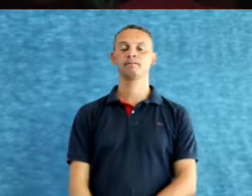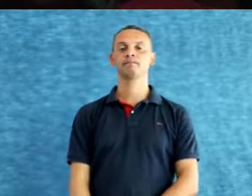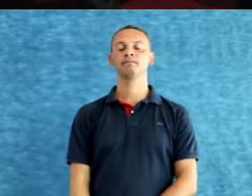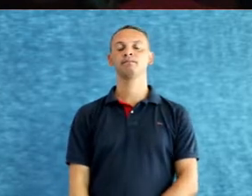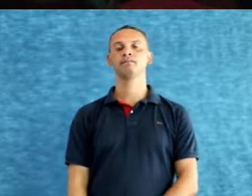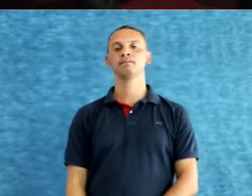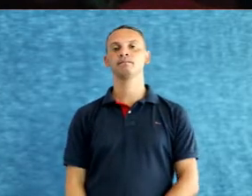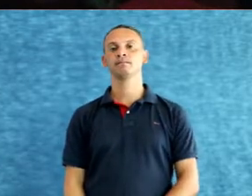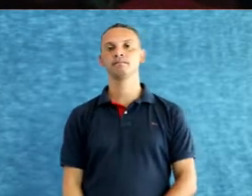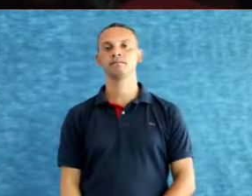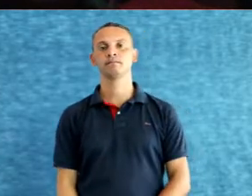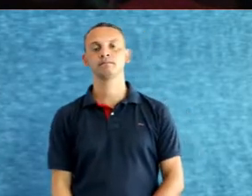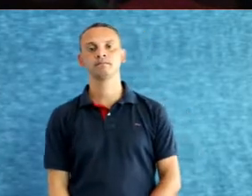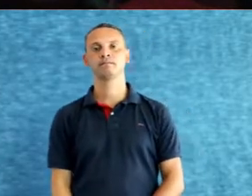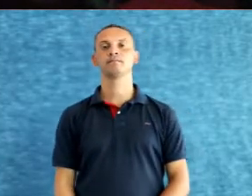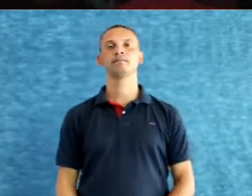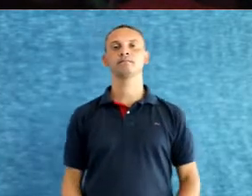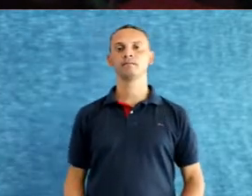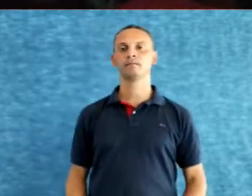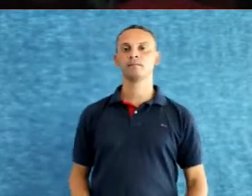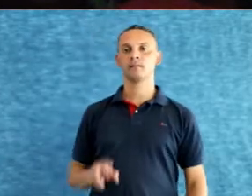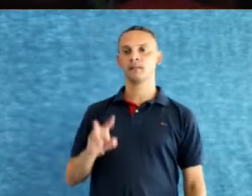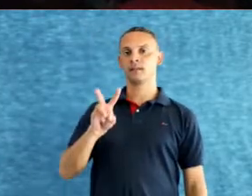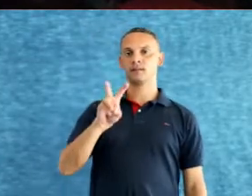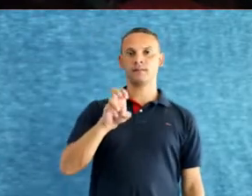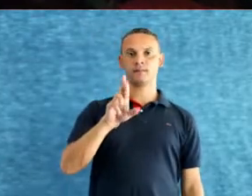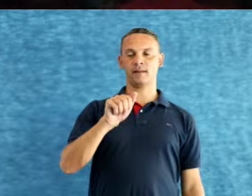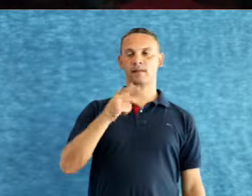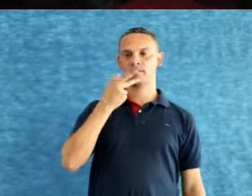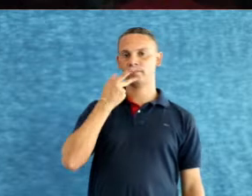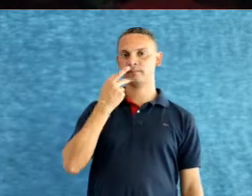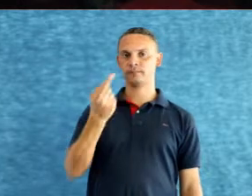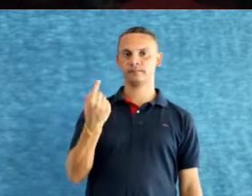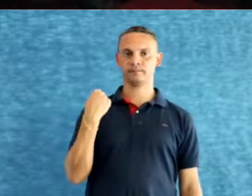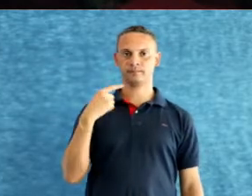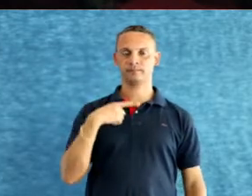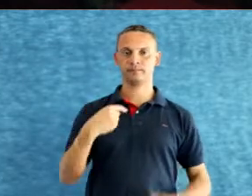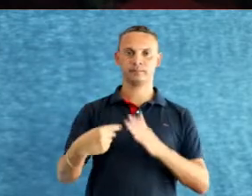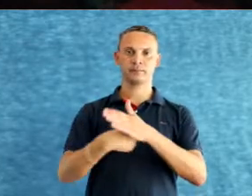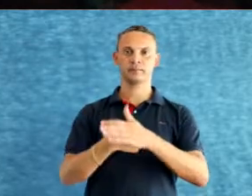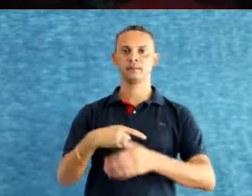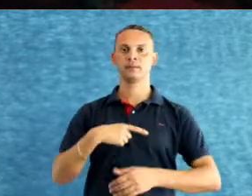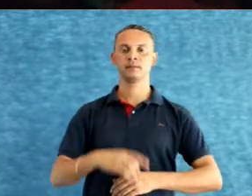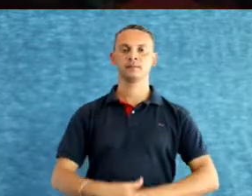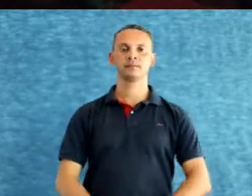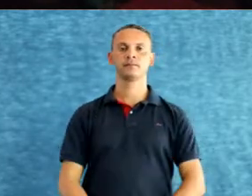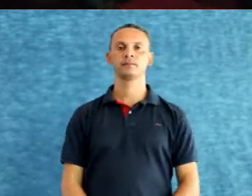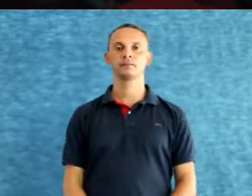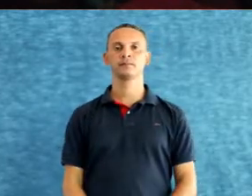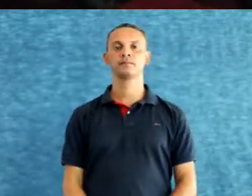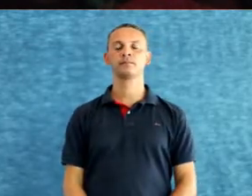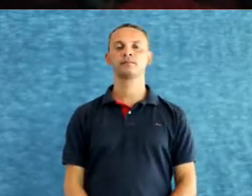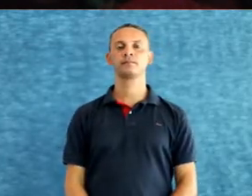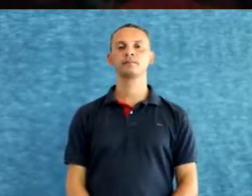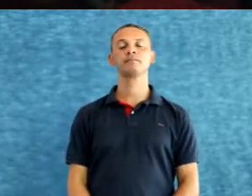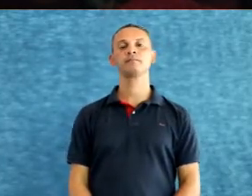é descrita como que olha direto para o rapazinho, o Álvaro, eu acho, que é diferente